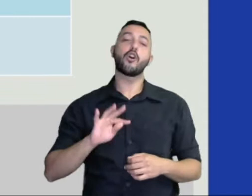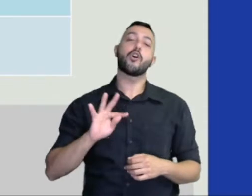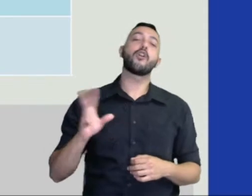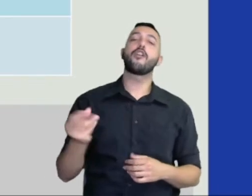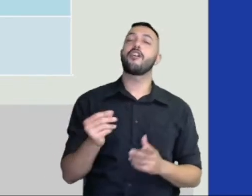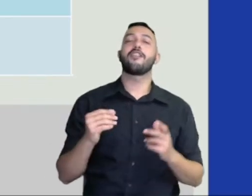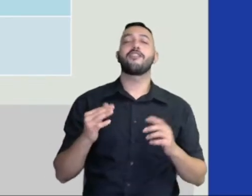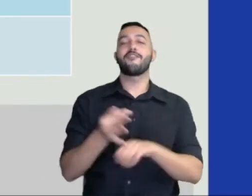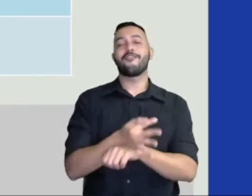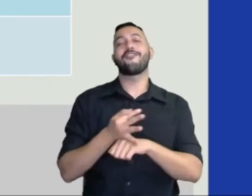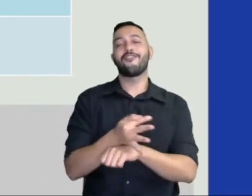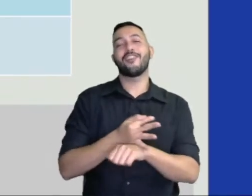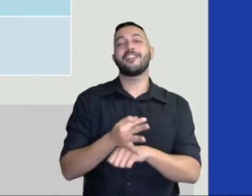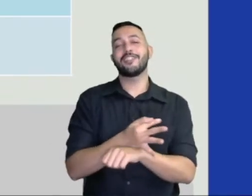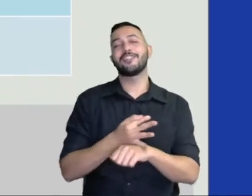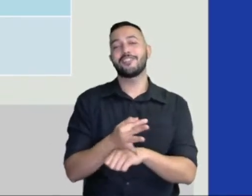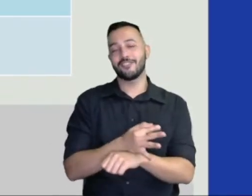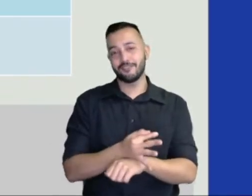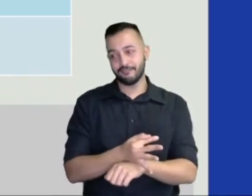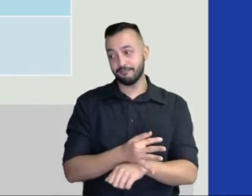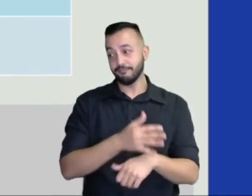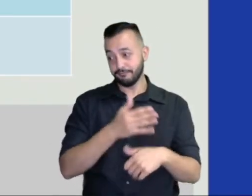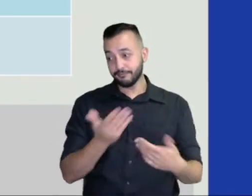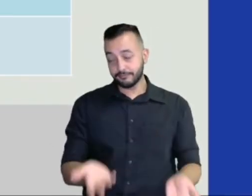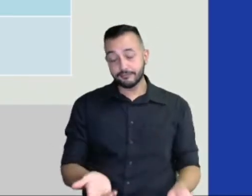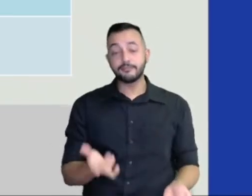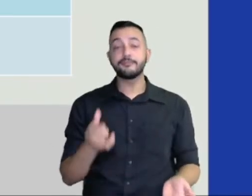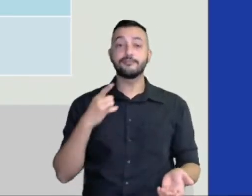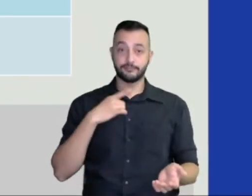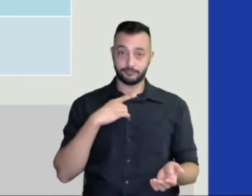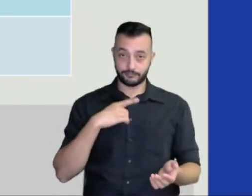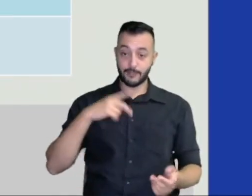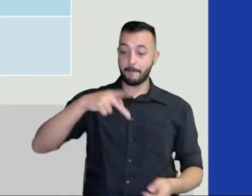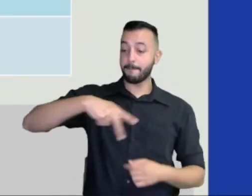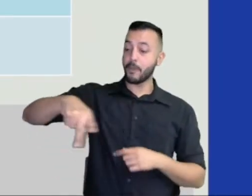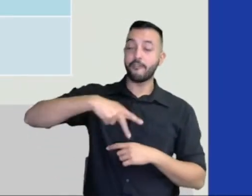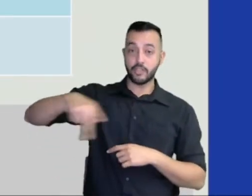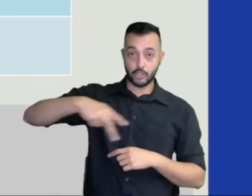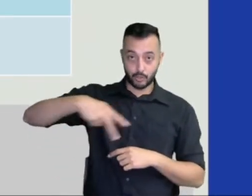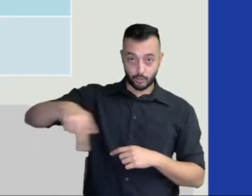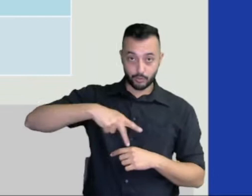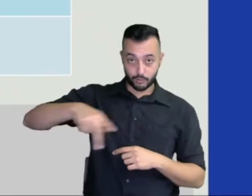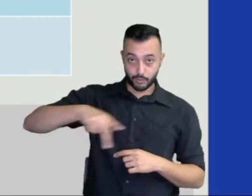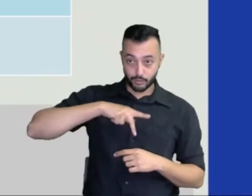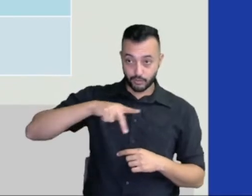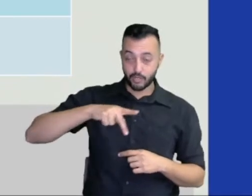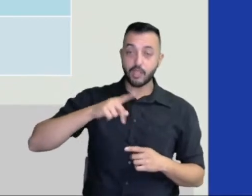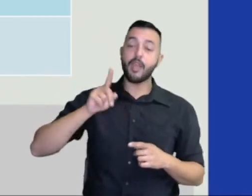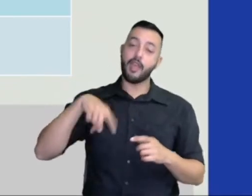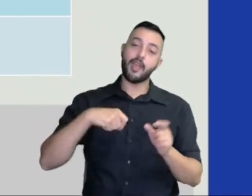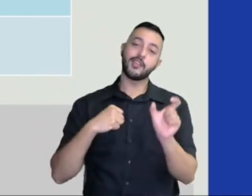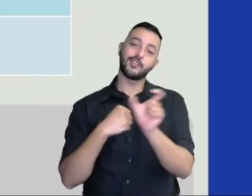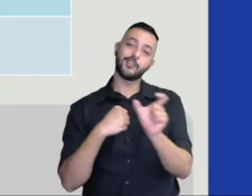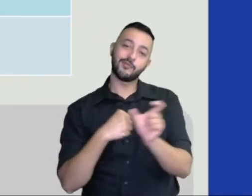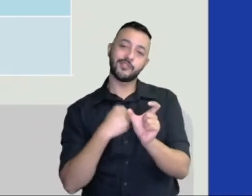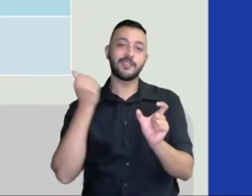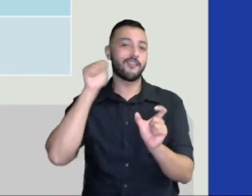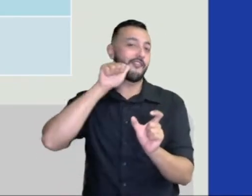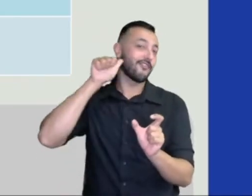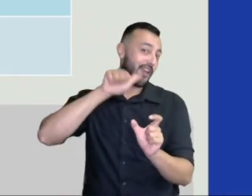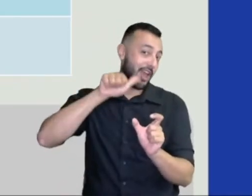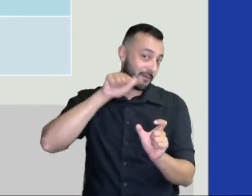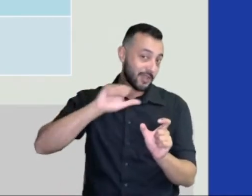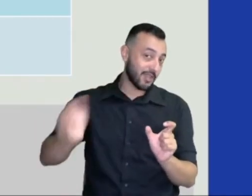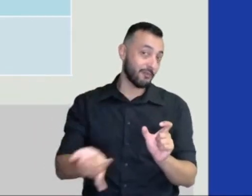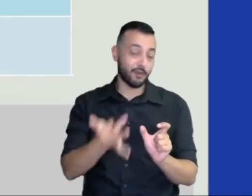As professoras estão de férias. Então, a gente tem, professoras como um substantivo feminino